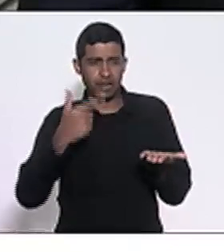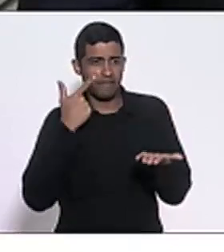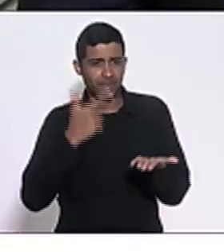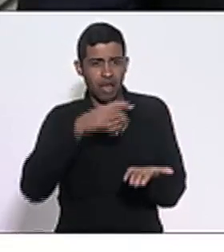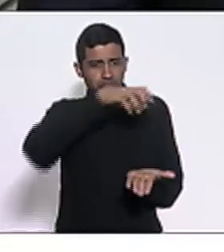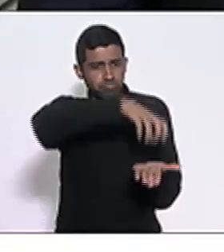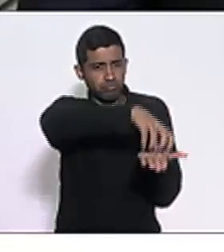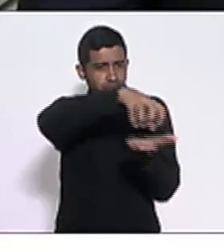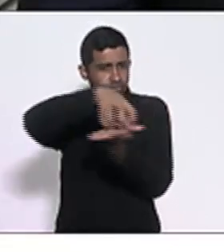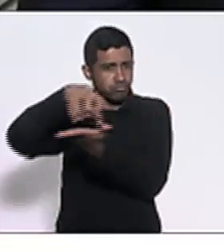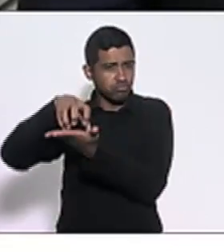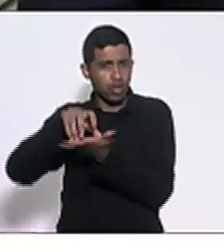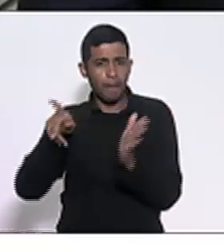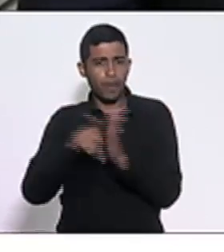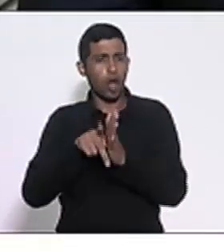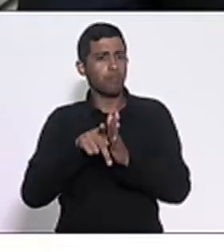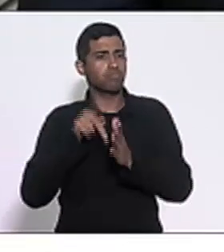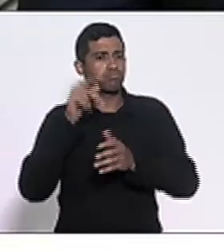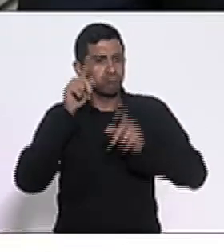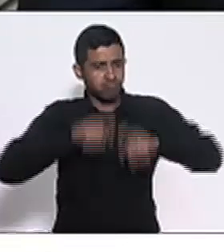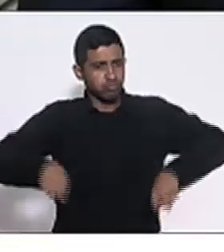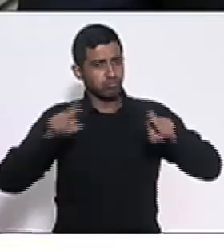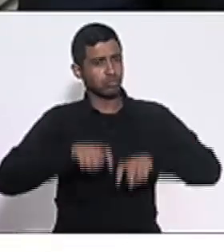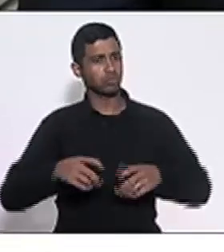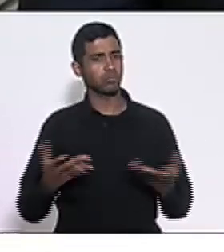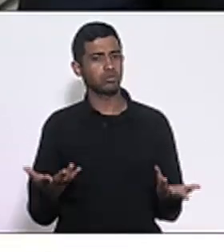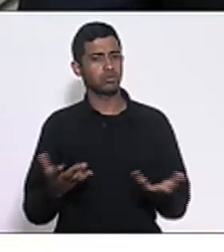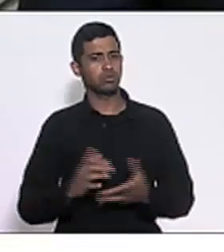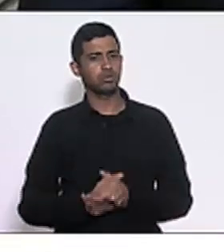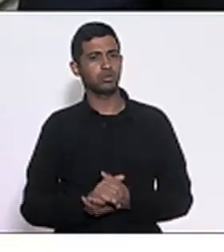núcleos de informática. Então, se utiliza o